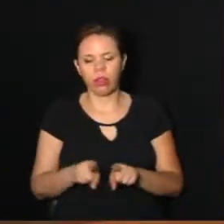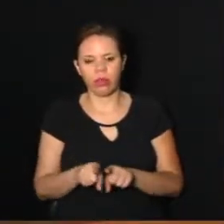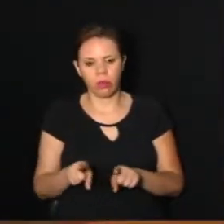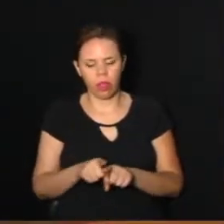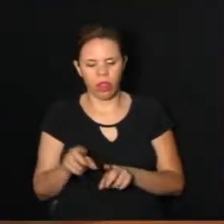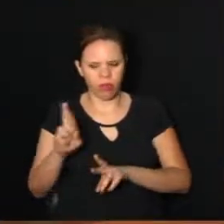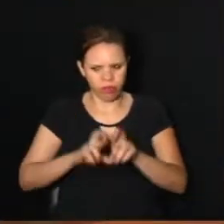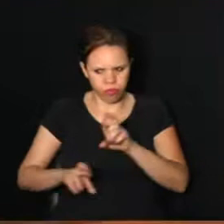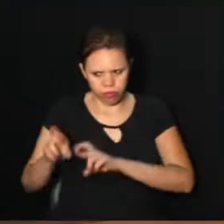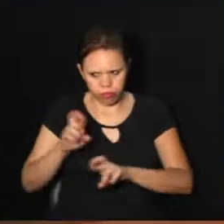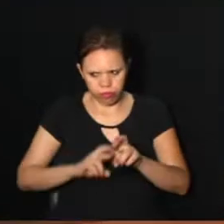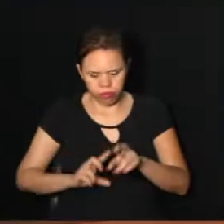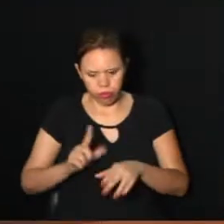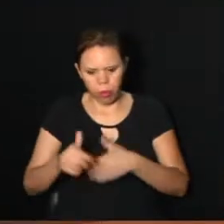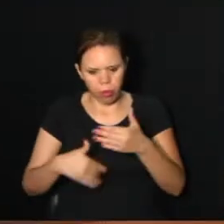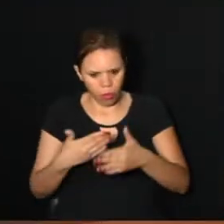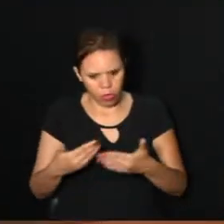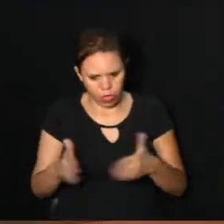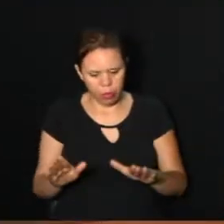vistoria posterior